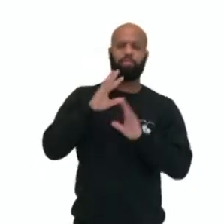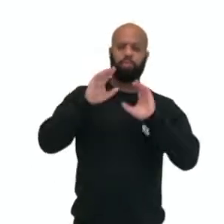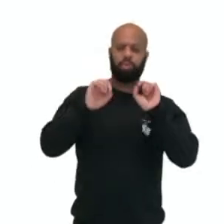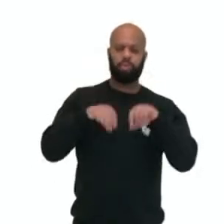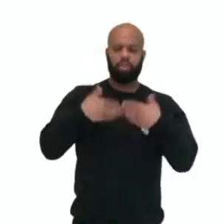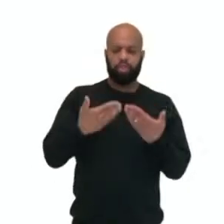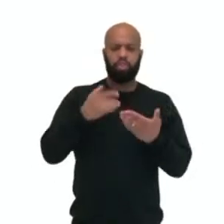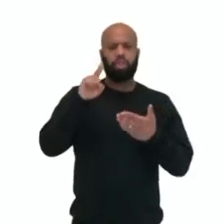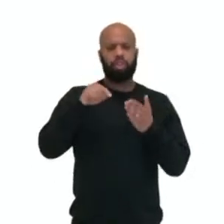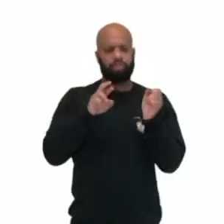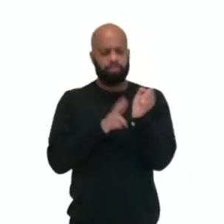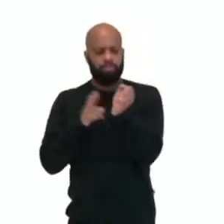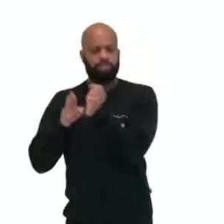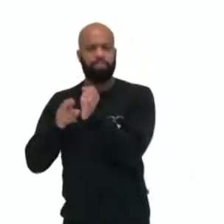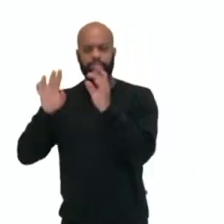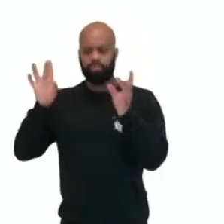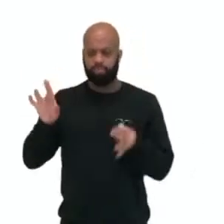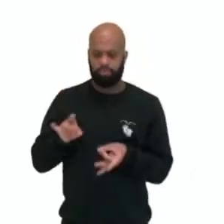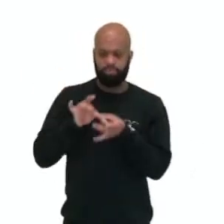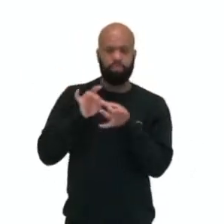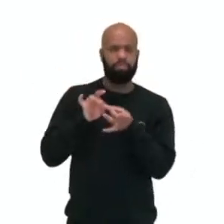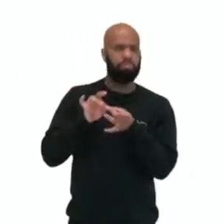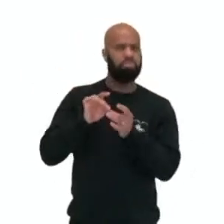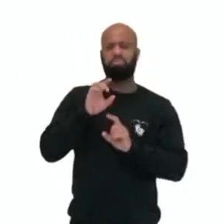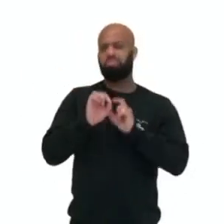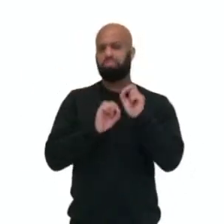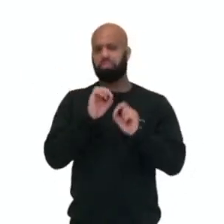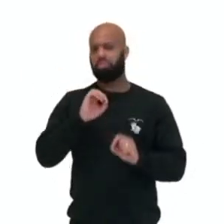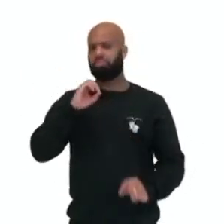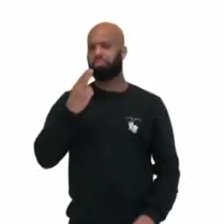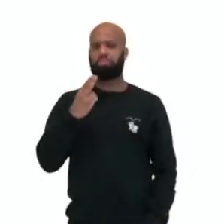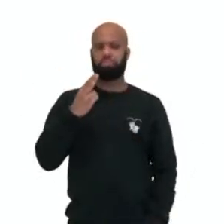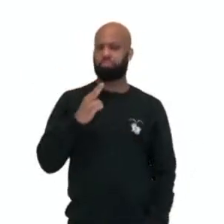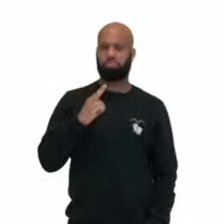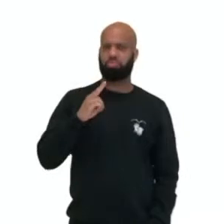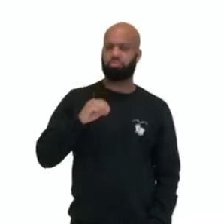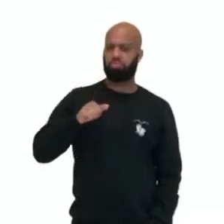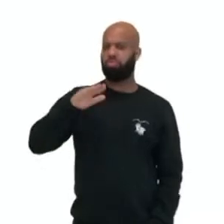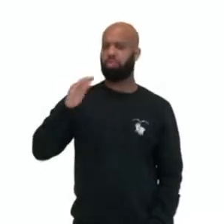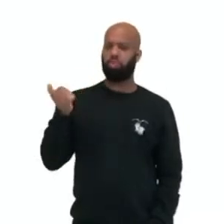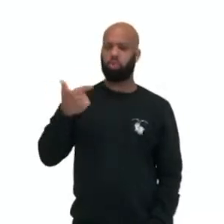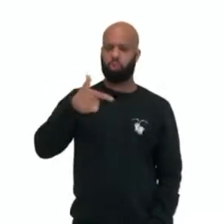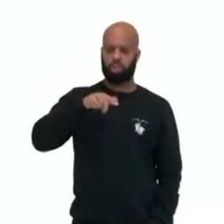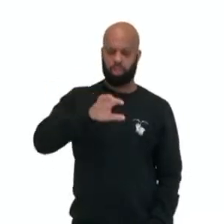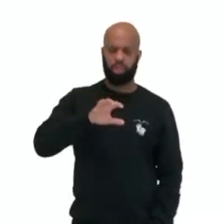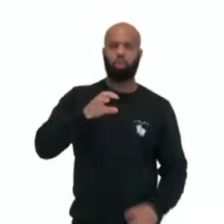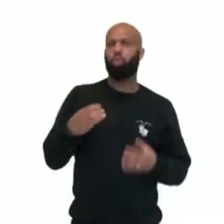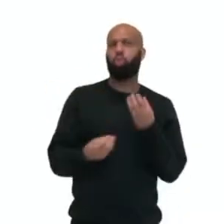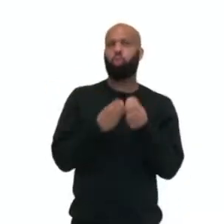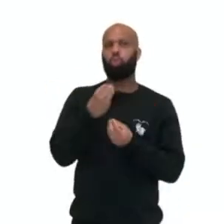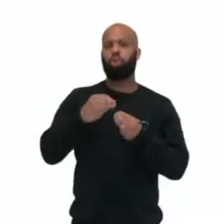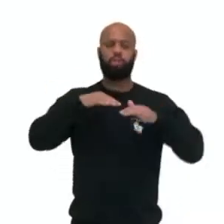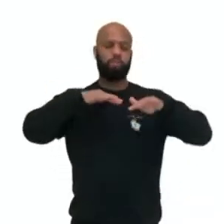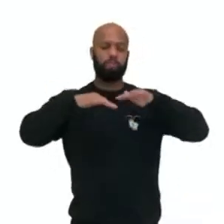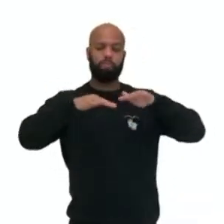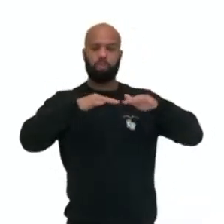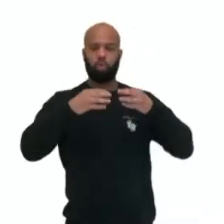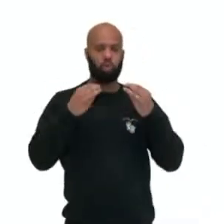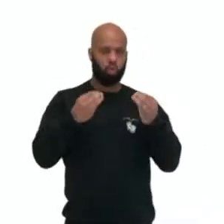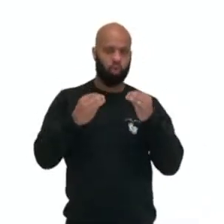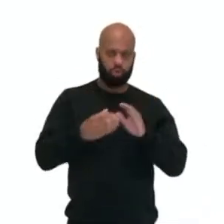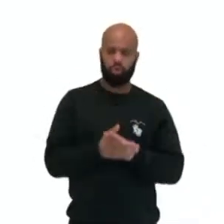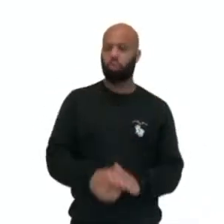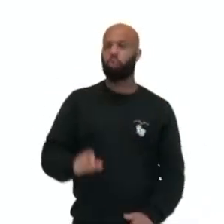ritmo específico, uma dança específica, ou será que é muito mais do que isso? Como são os seus movimentos? O